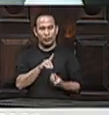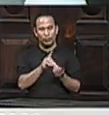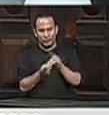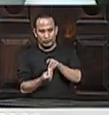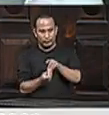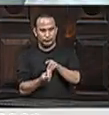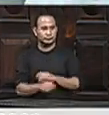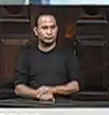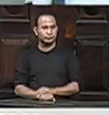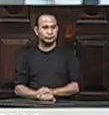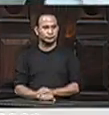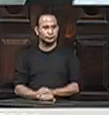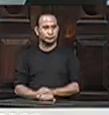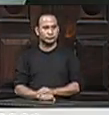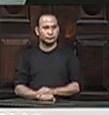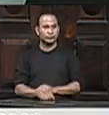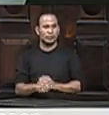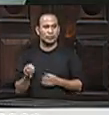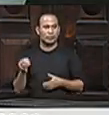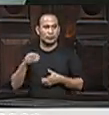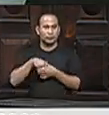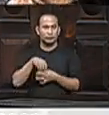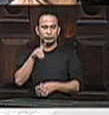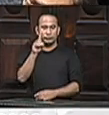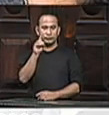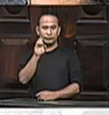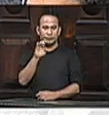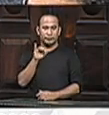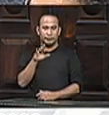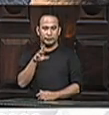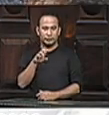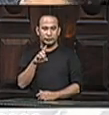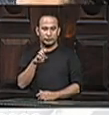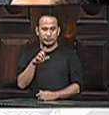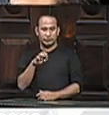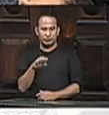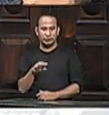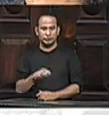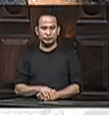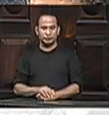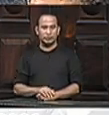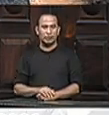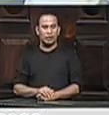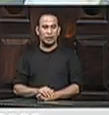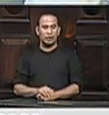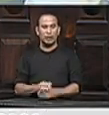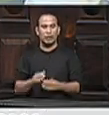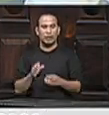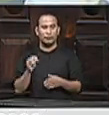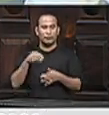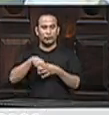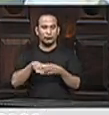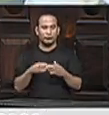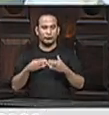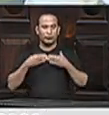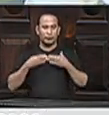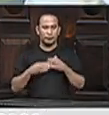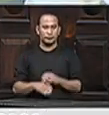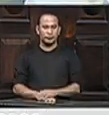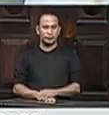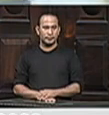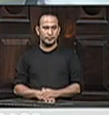a representação dos trabalhadores aposentados, ainda que sem voto no Conselho, como o governo pretende fazer. Por essas razões, portanto, o